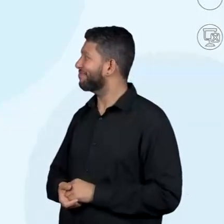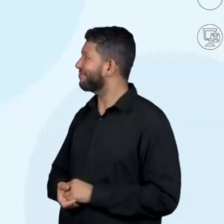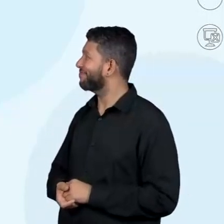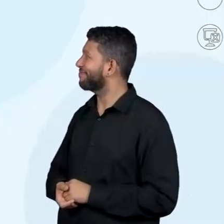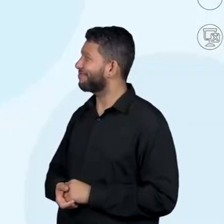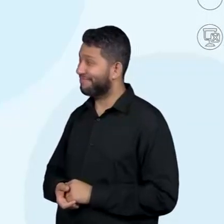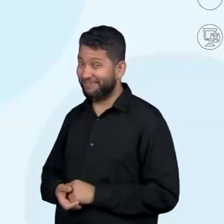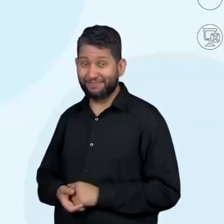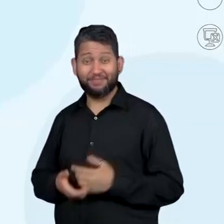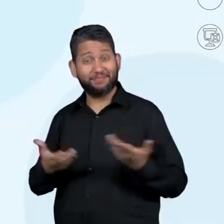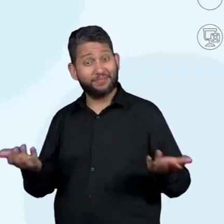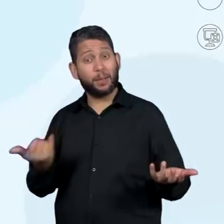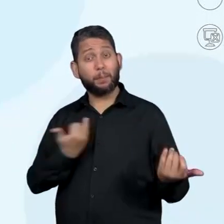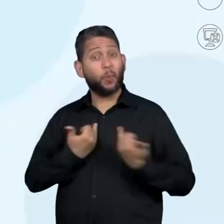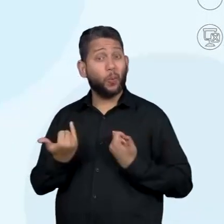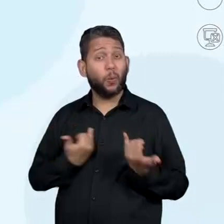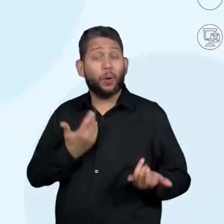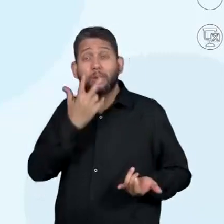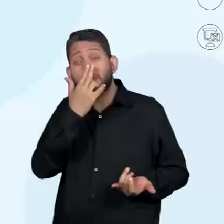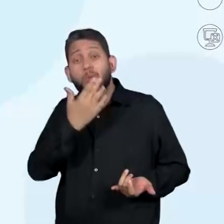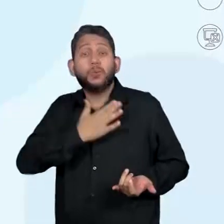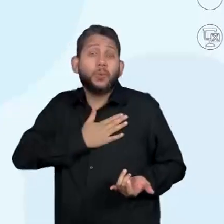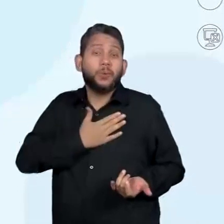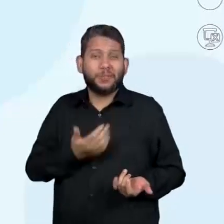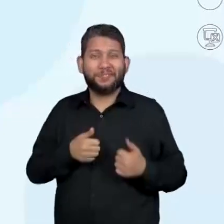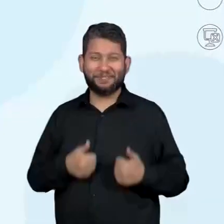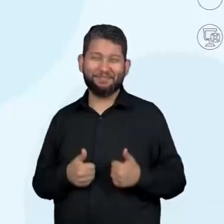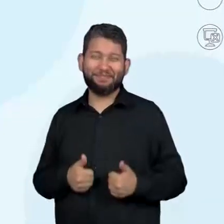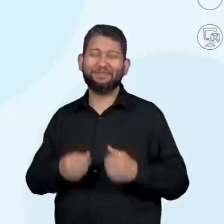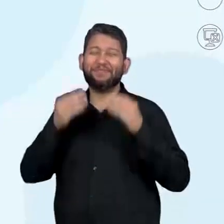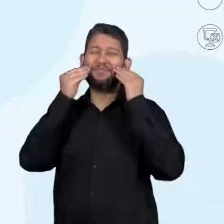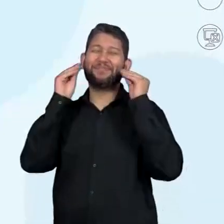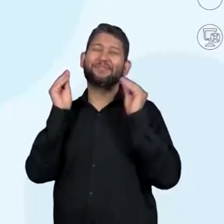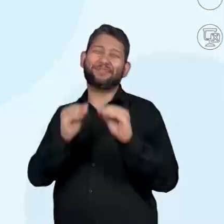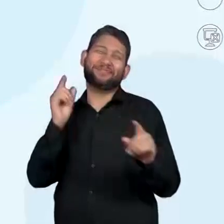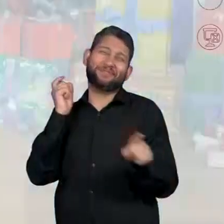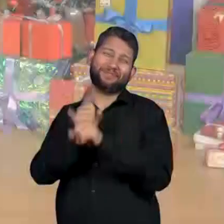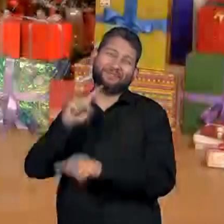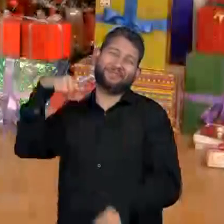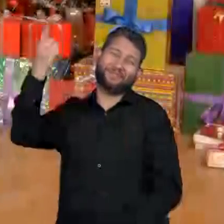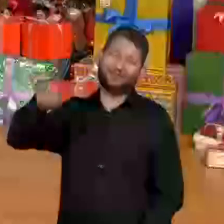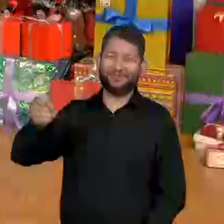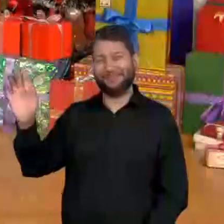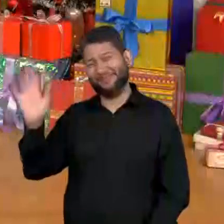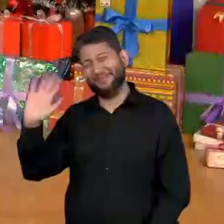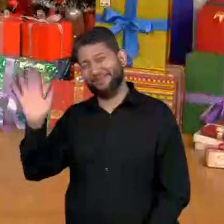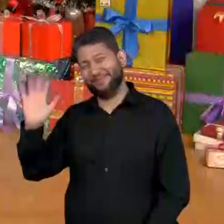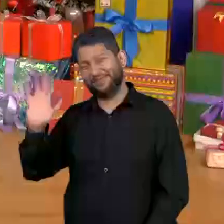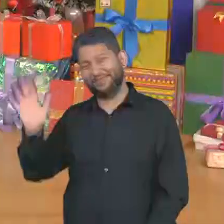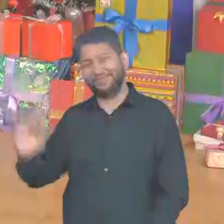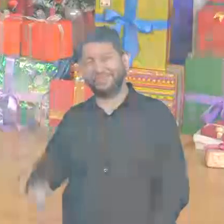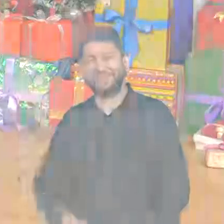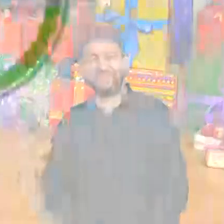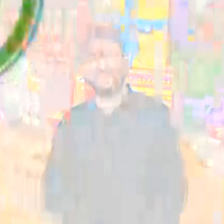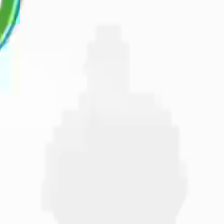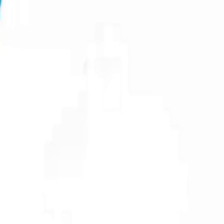assistir e nos contem aí o que acharam, tá bom? Um super beijo e até a próxima. Tchau, tchau, pessoal. Tchau, tchau.